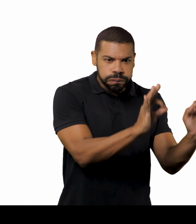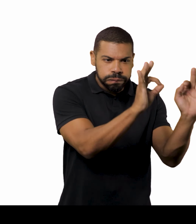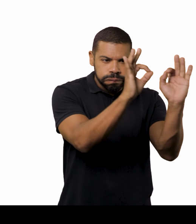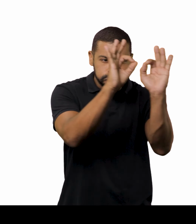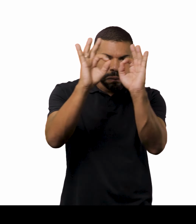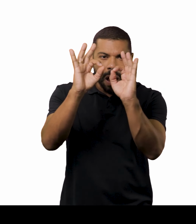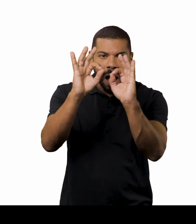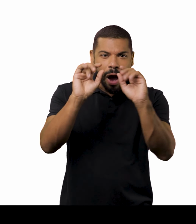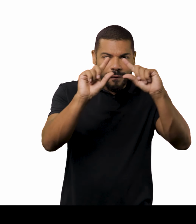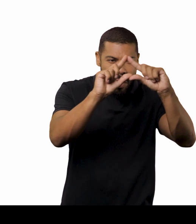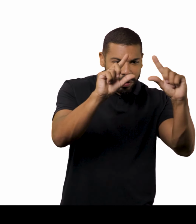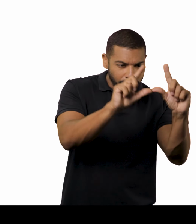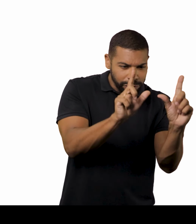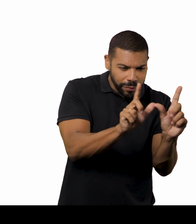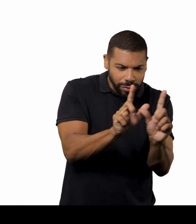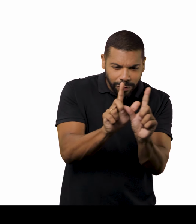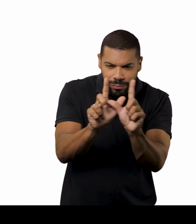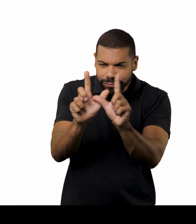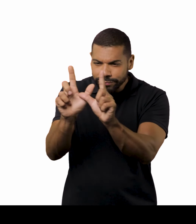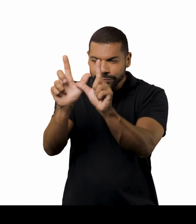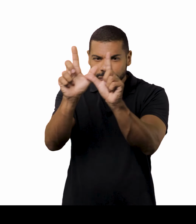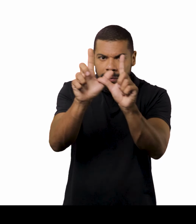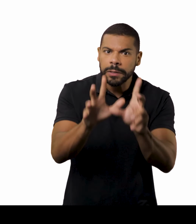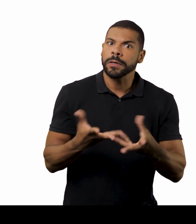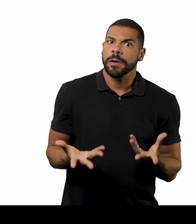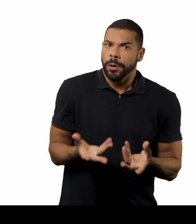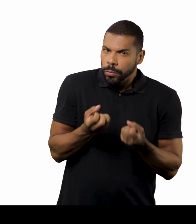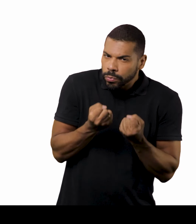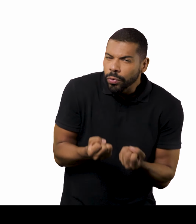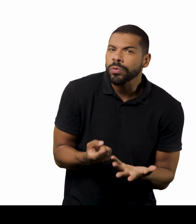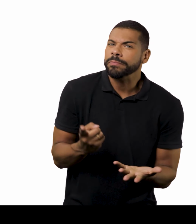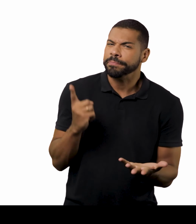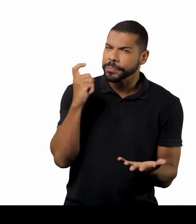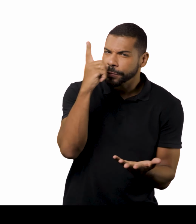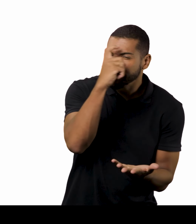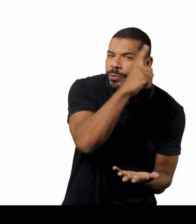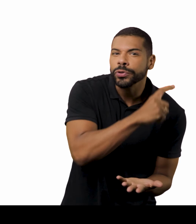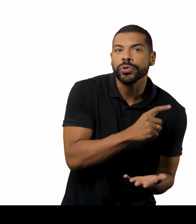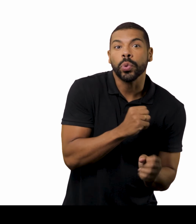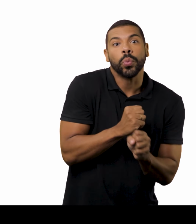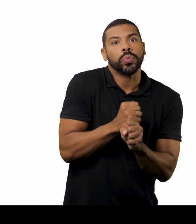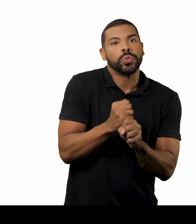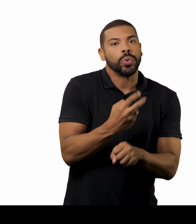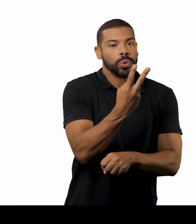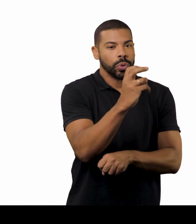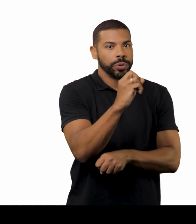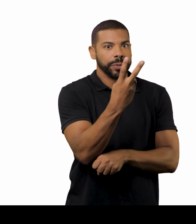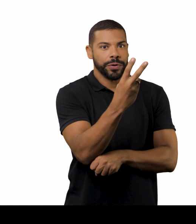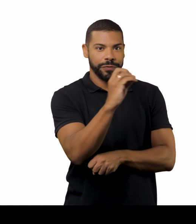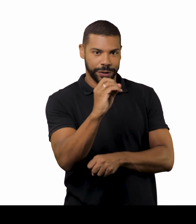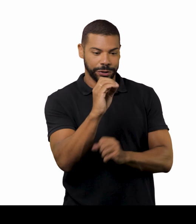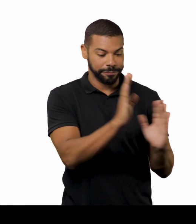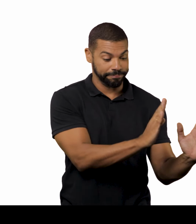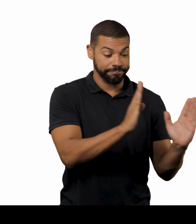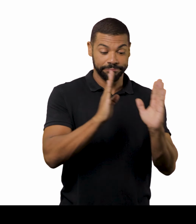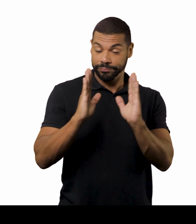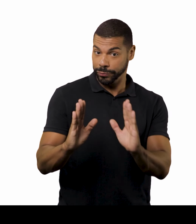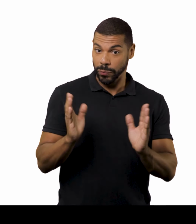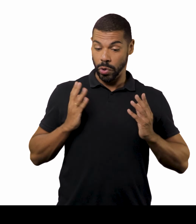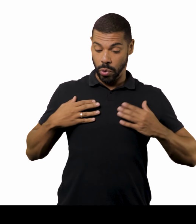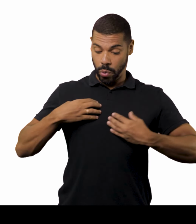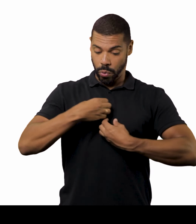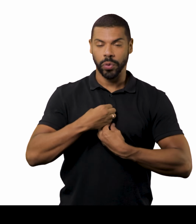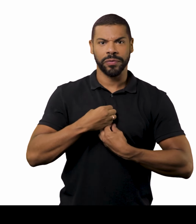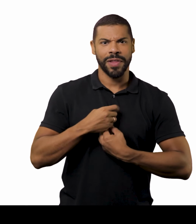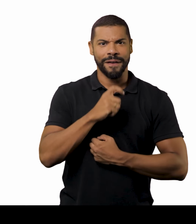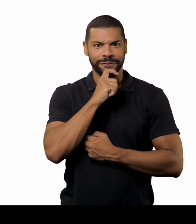casaco, a pessoa olhar e sentir esse peso, sabe? Quando ela vê a data, 2020, partindo pro segundo casaco, uma